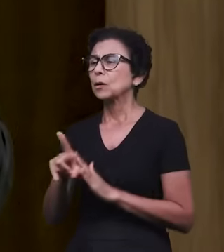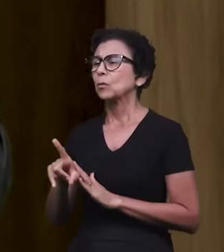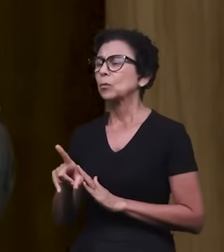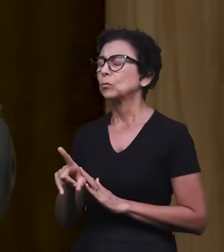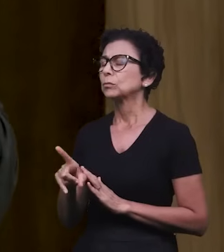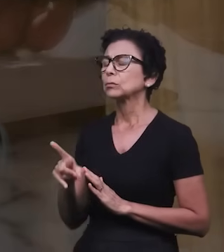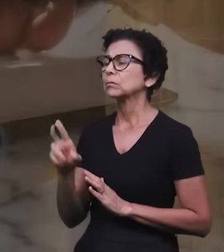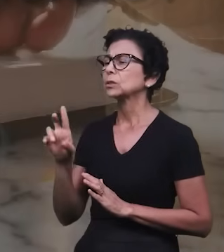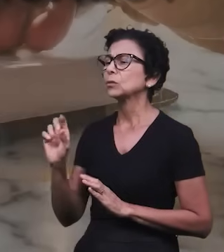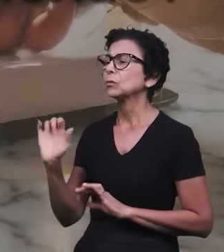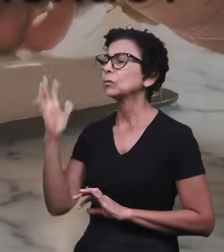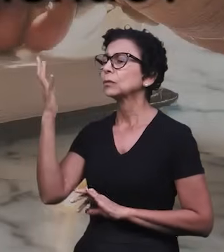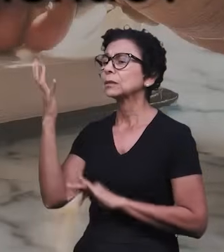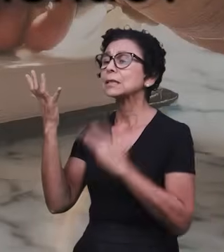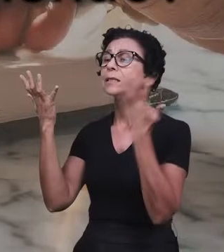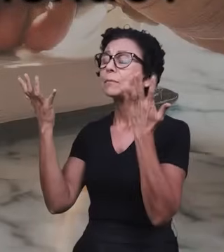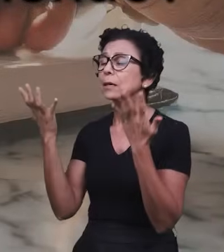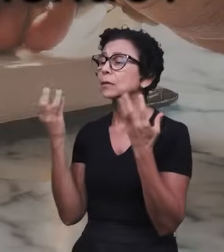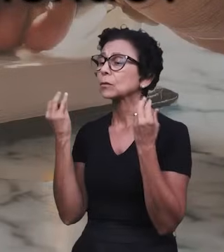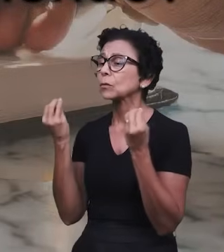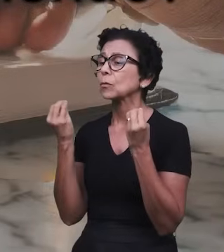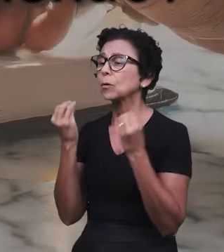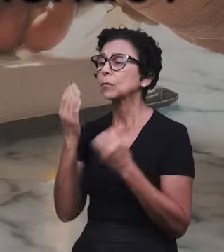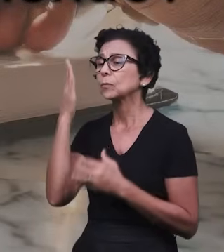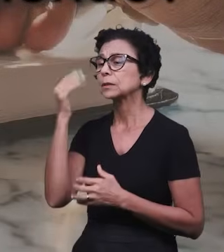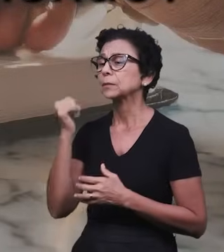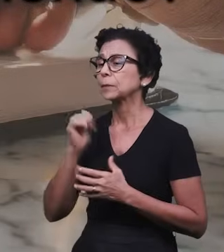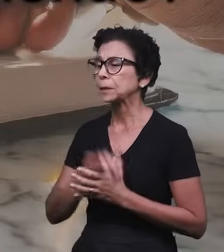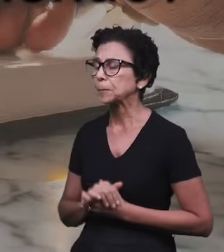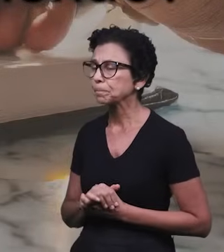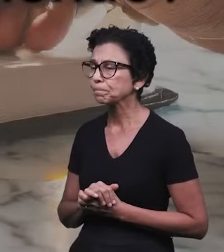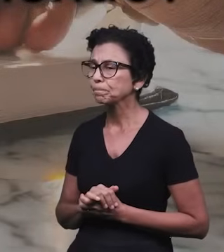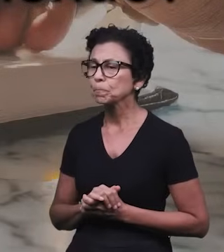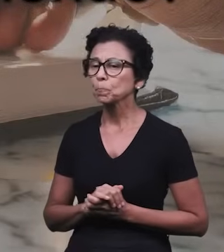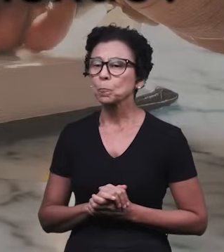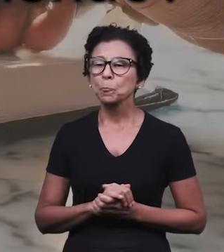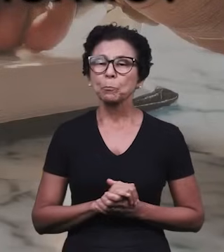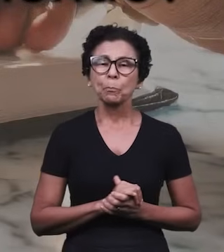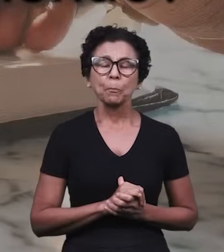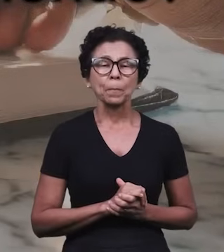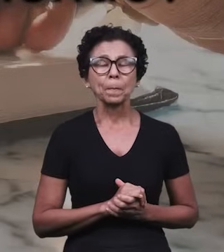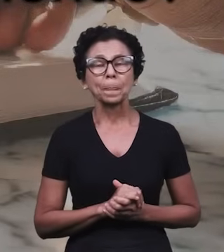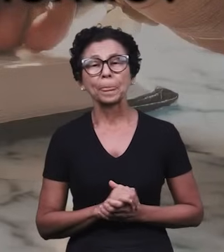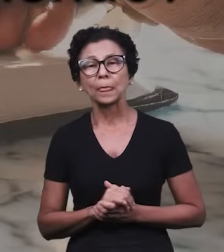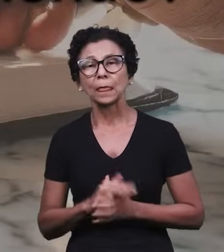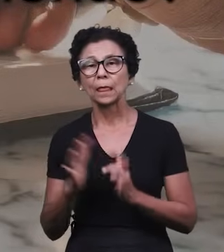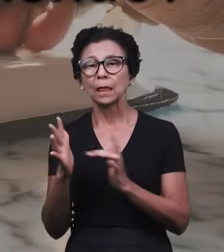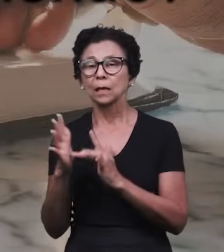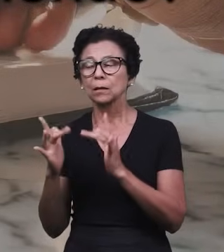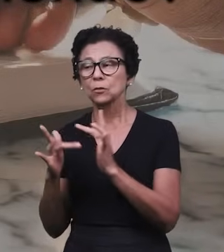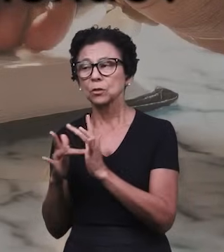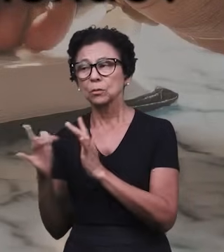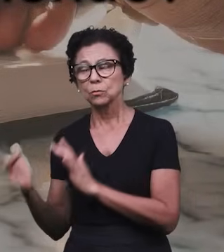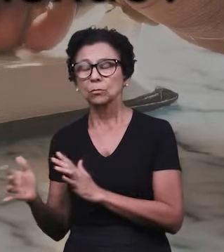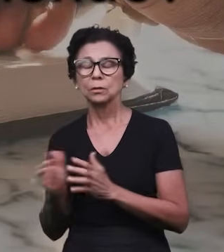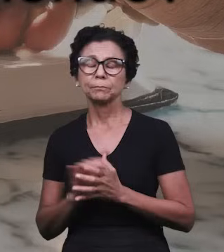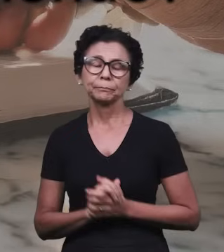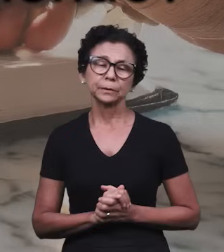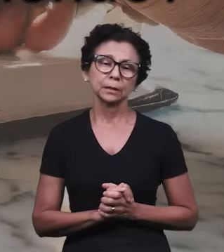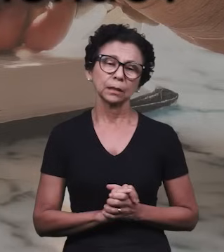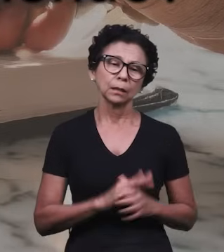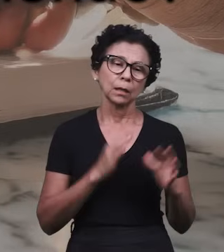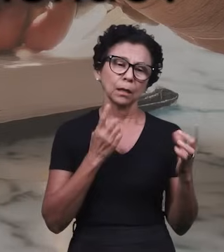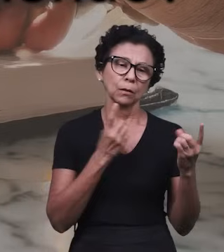sinais, né? E os discípulos perguntam, estando sentado no Monte das Oliveiras e chegando os discípulos em particular, a palavra